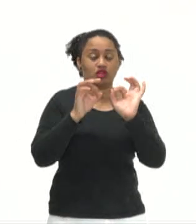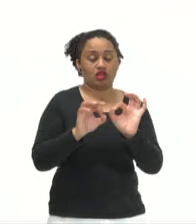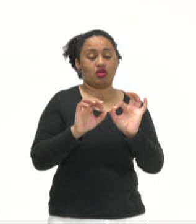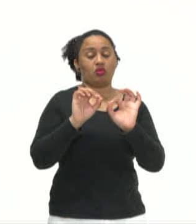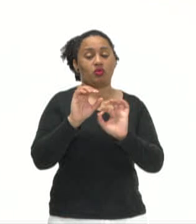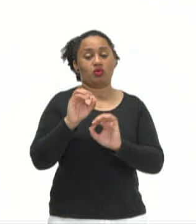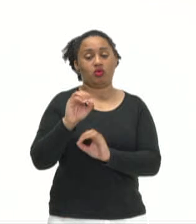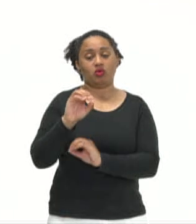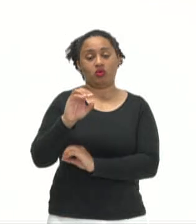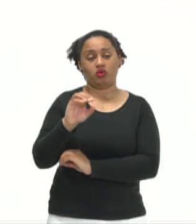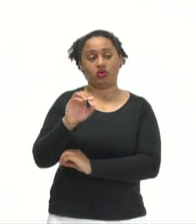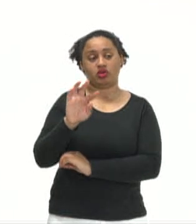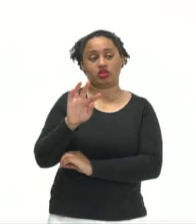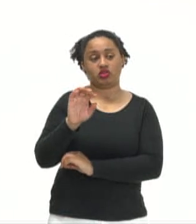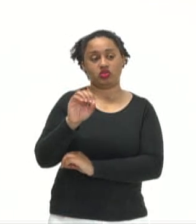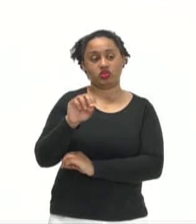regular